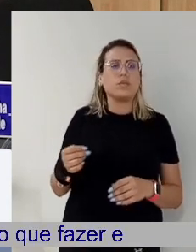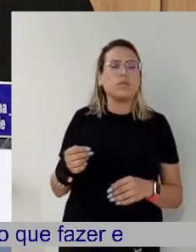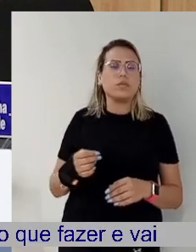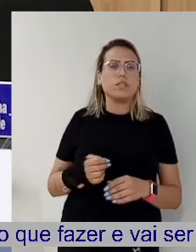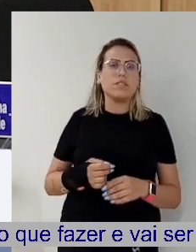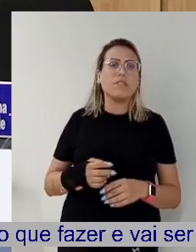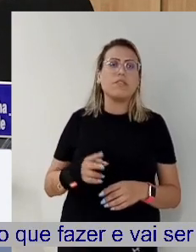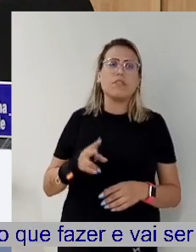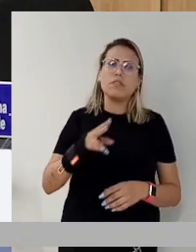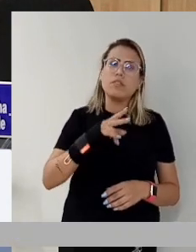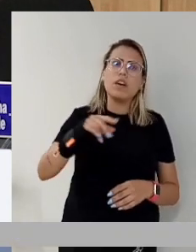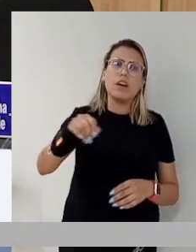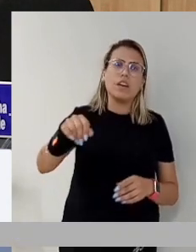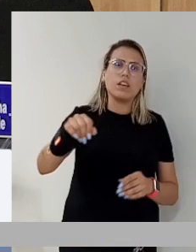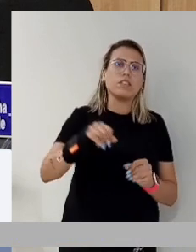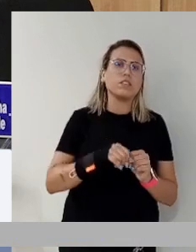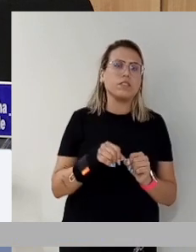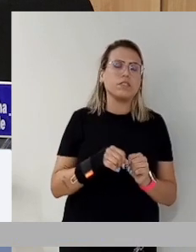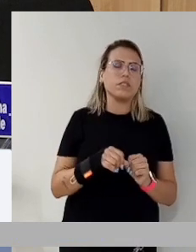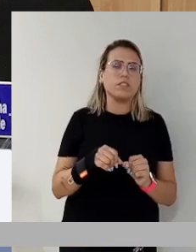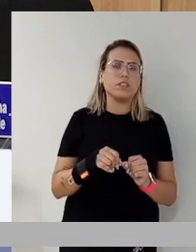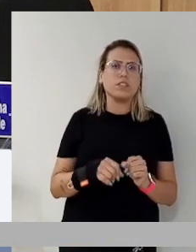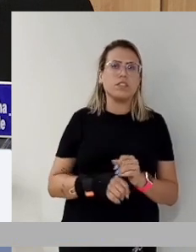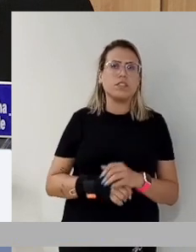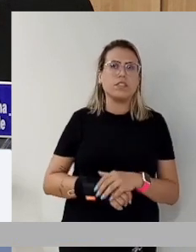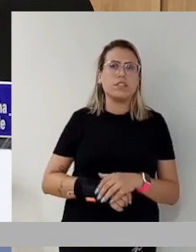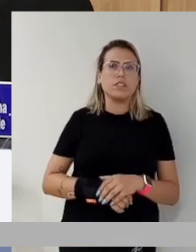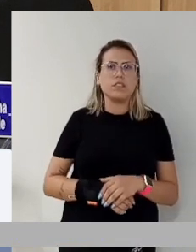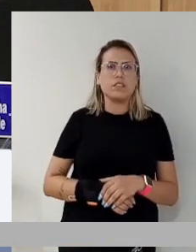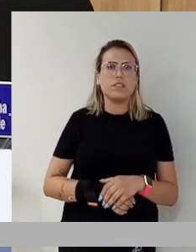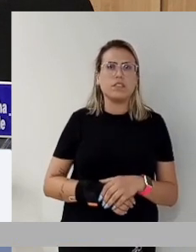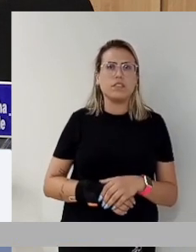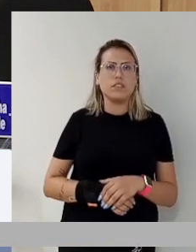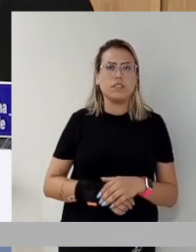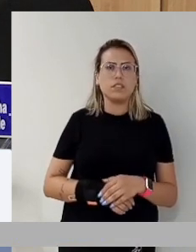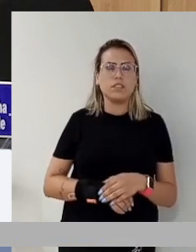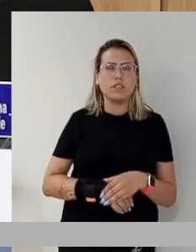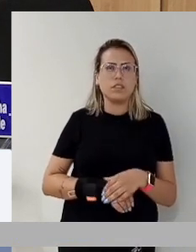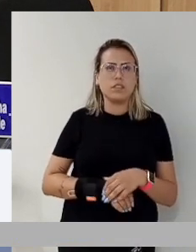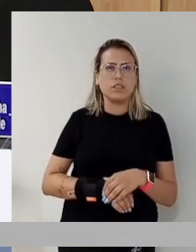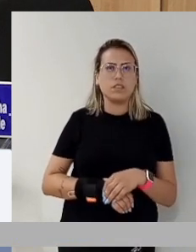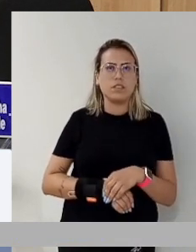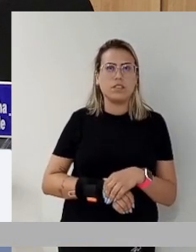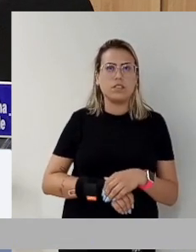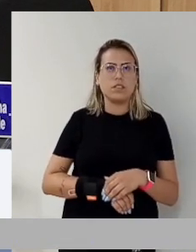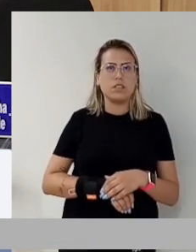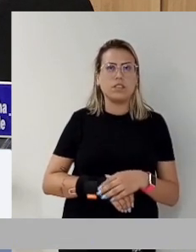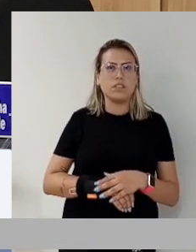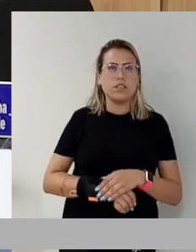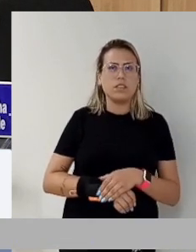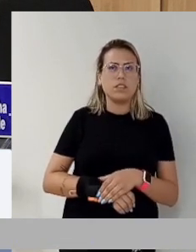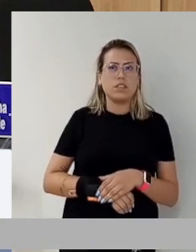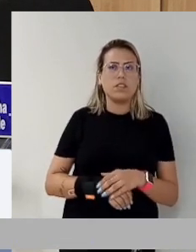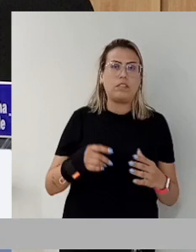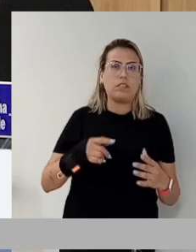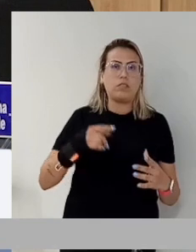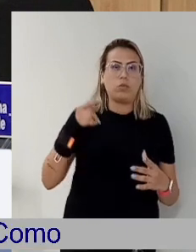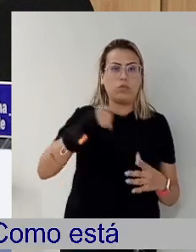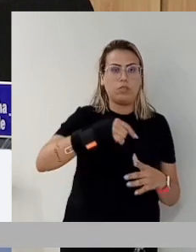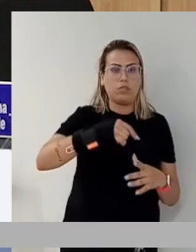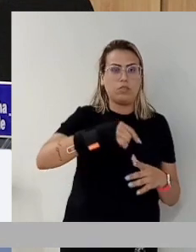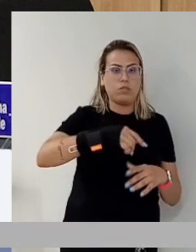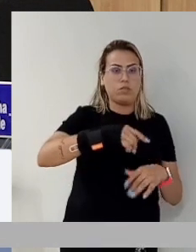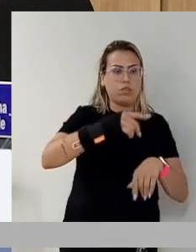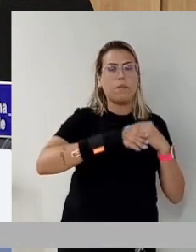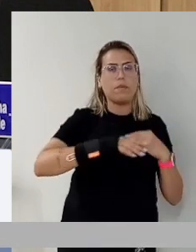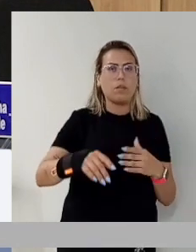ser feito nunca se ampliou tanto a infraestrutura de calçamento como tá sendo agora na zona